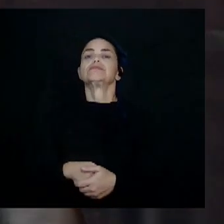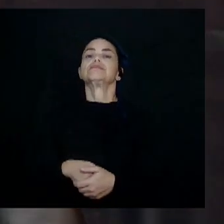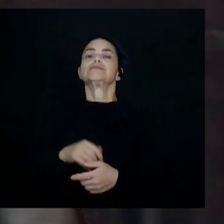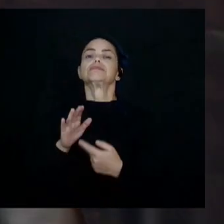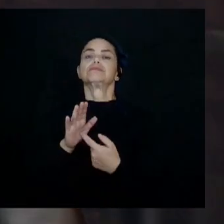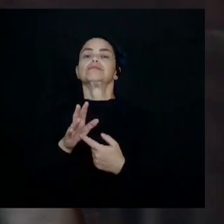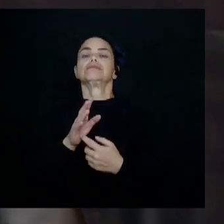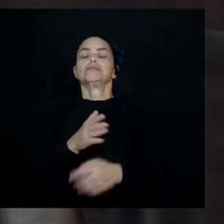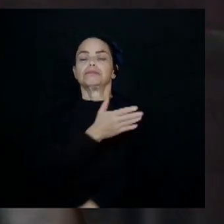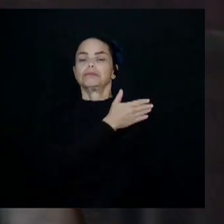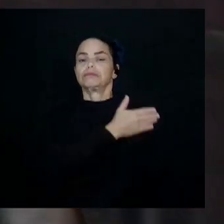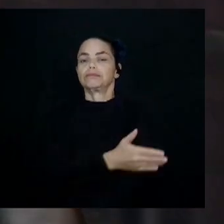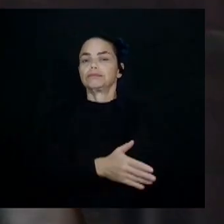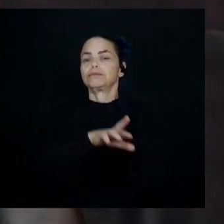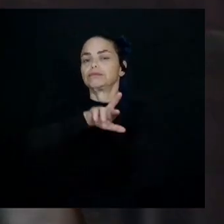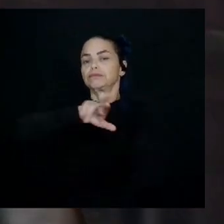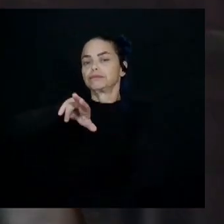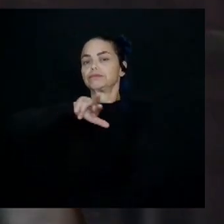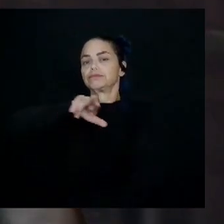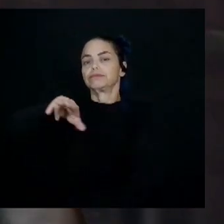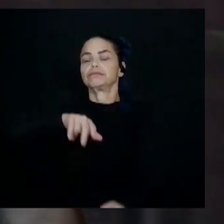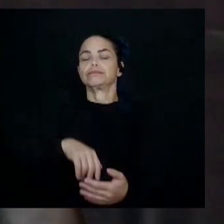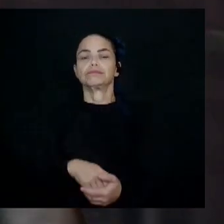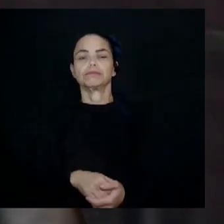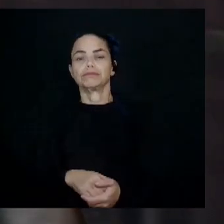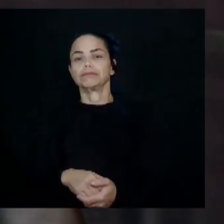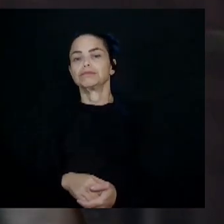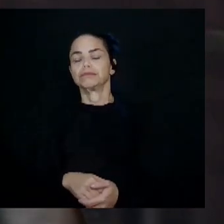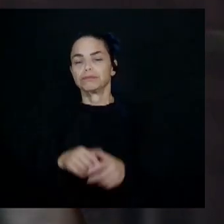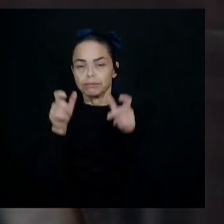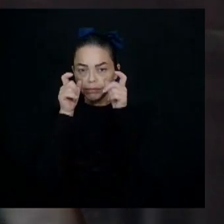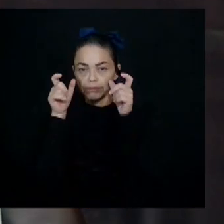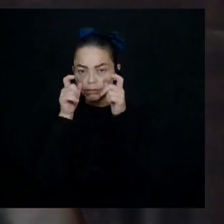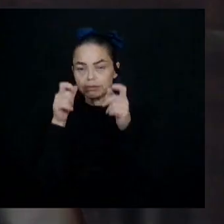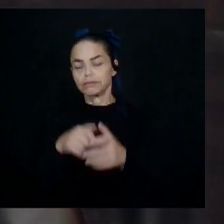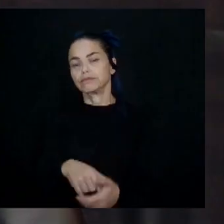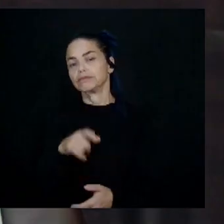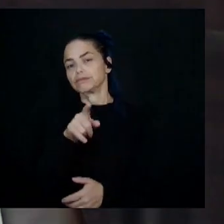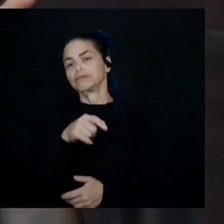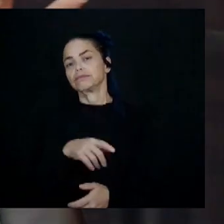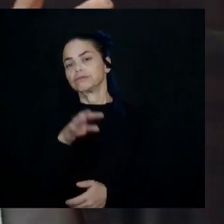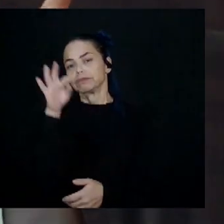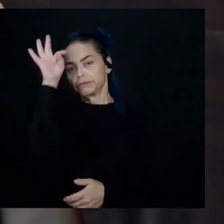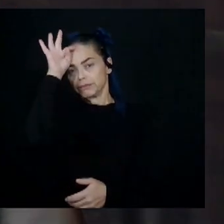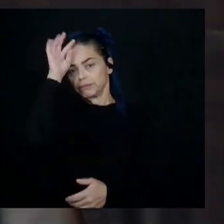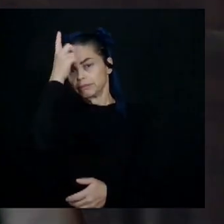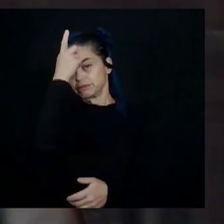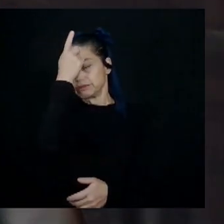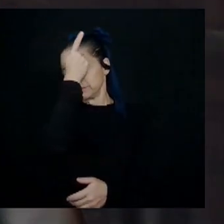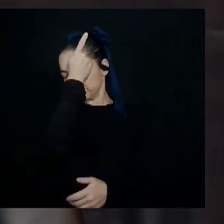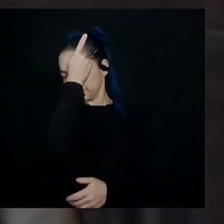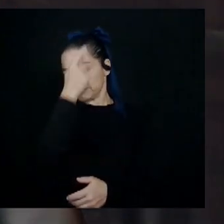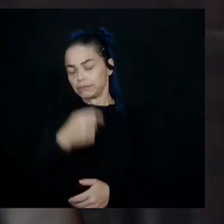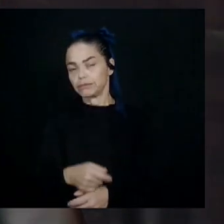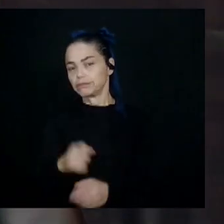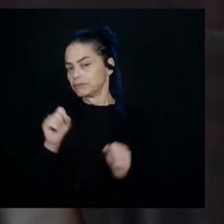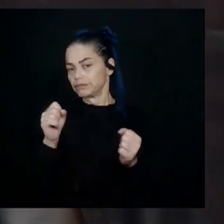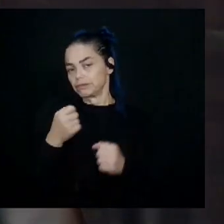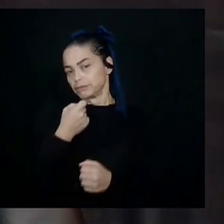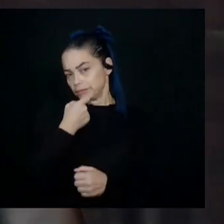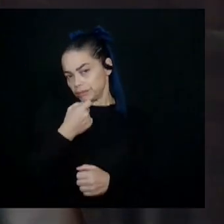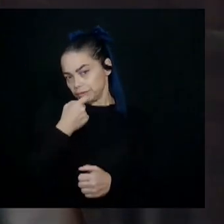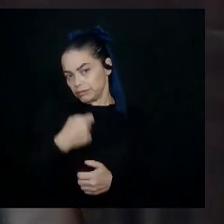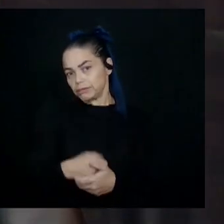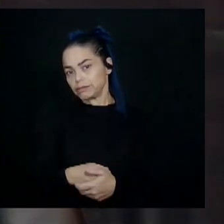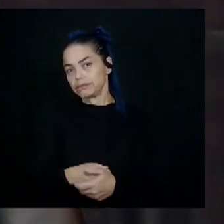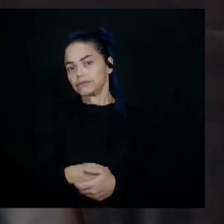comportamentos diferentes. Então, fique atento que às vezes uma criança com TDAH não precisando de medicação, mas chega a